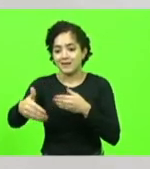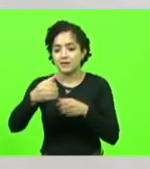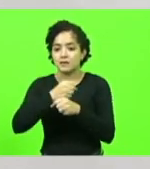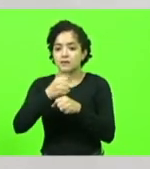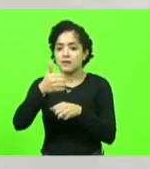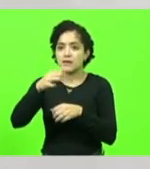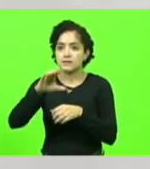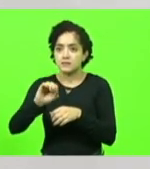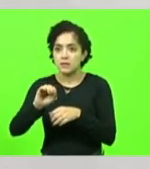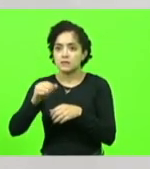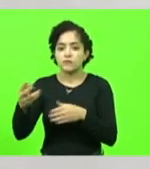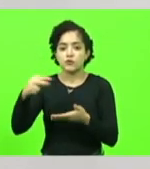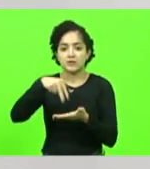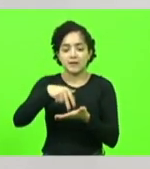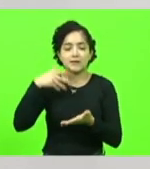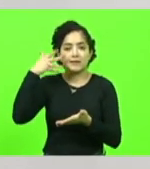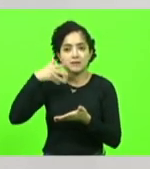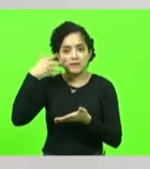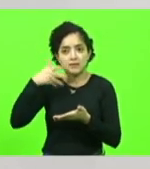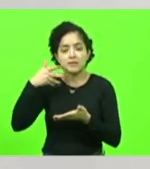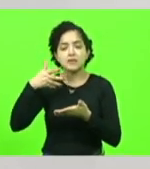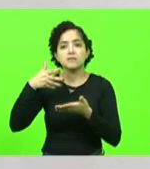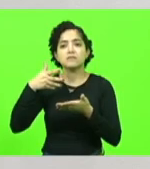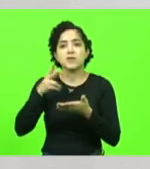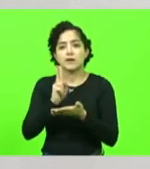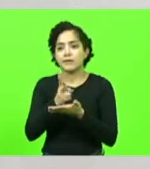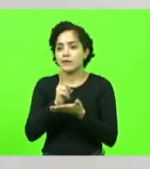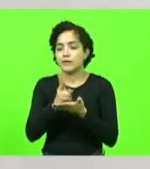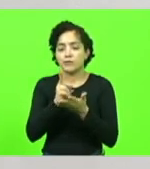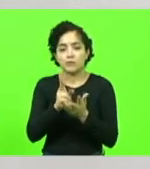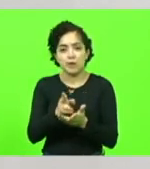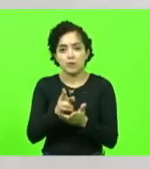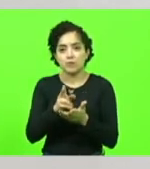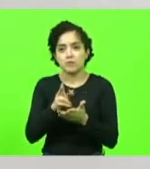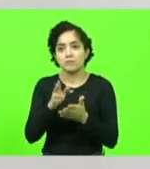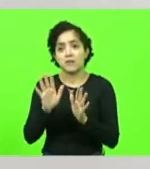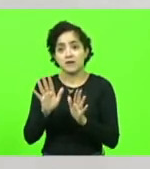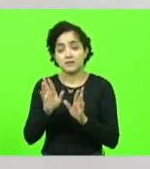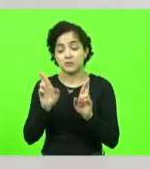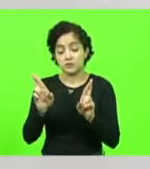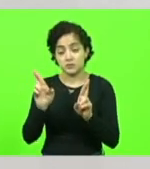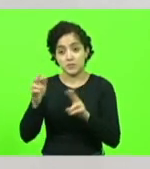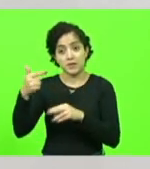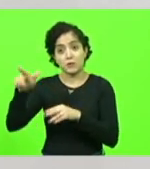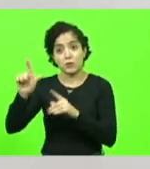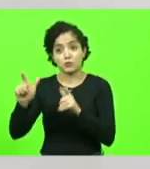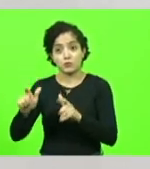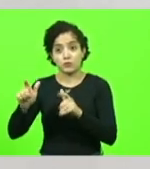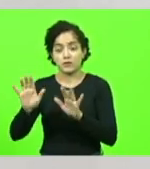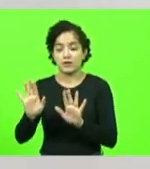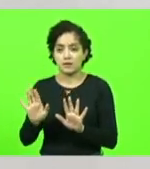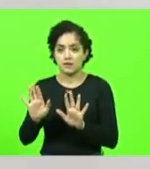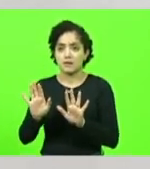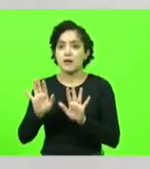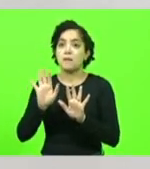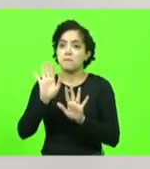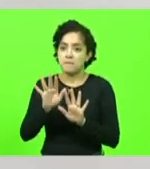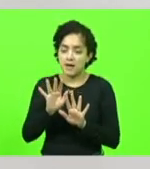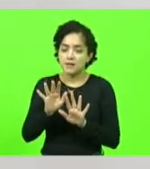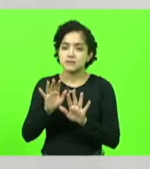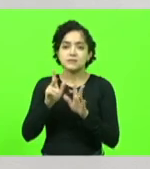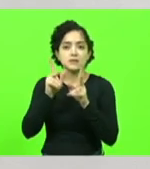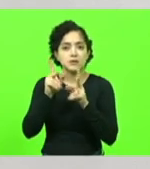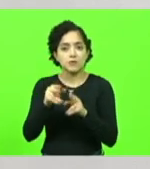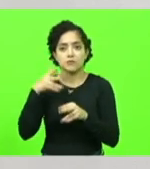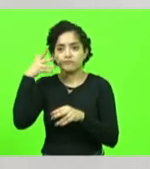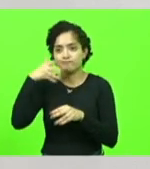aqui fazendo o mesmo discurso. Bom, espero não aqui nessa tribuna, eu quero ir para outros lugares também, mas vou estar fazendo esse discurso